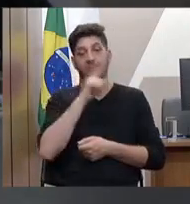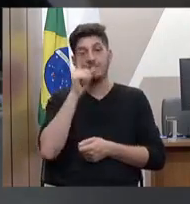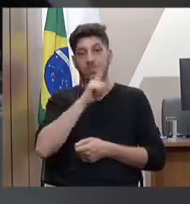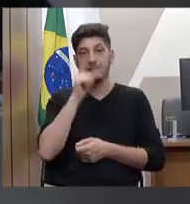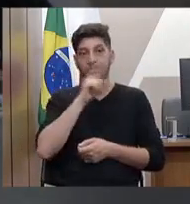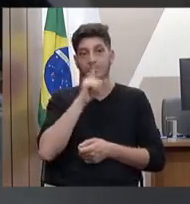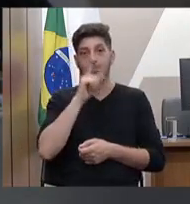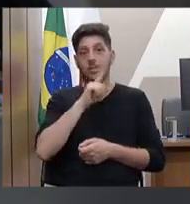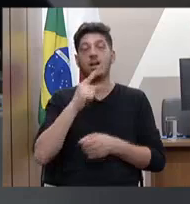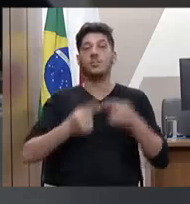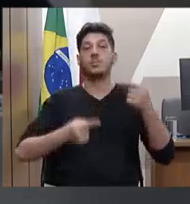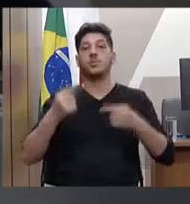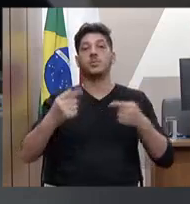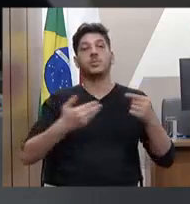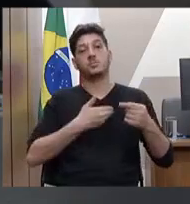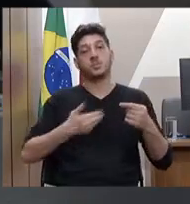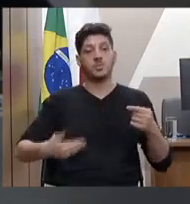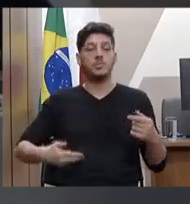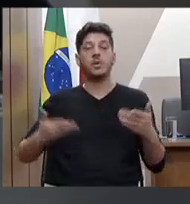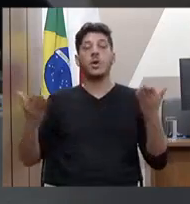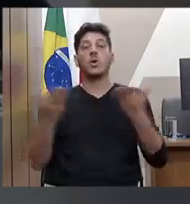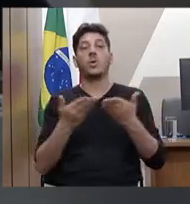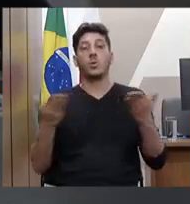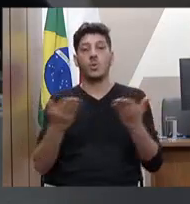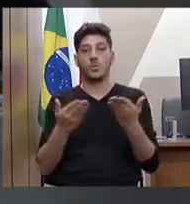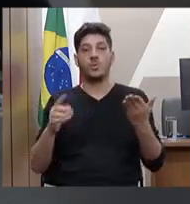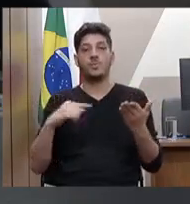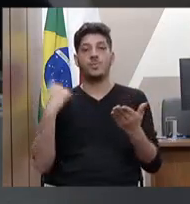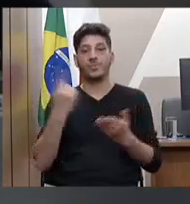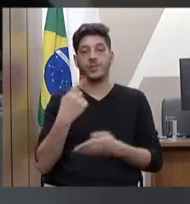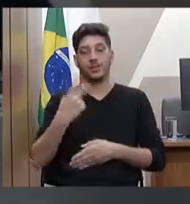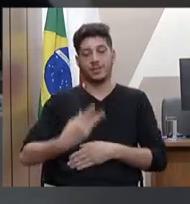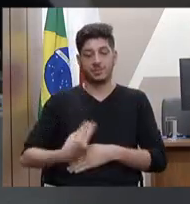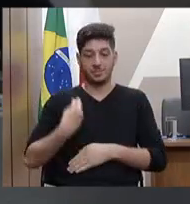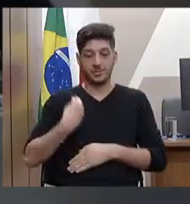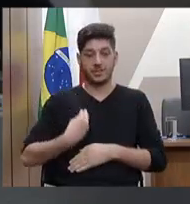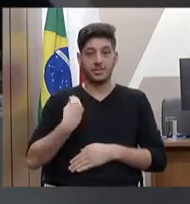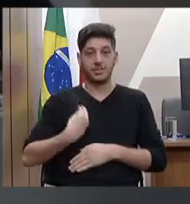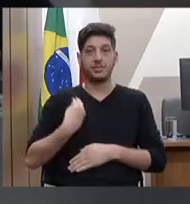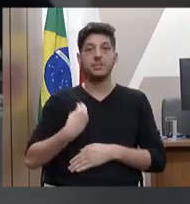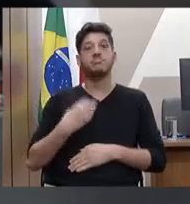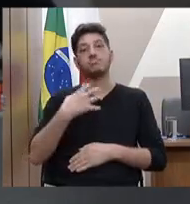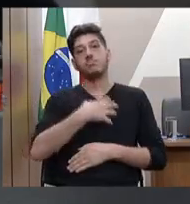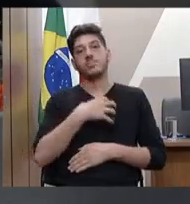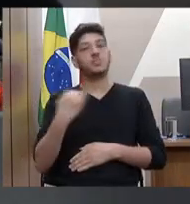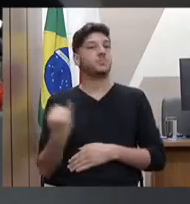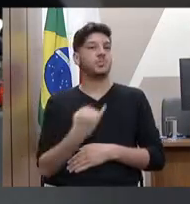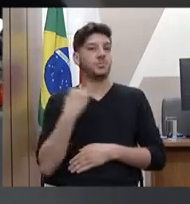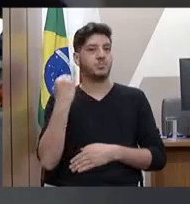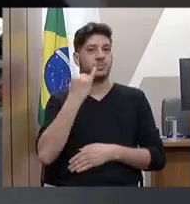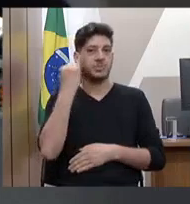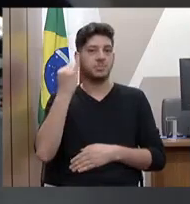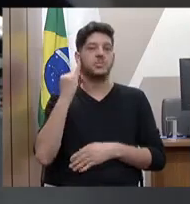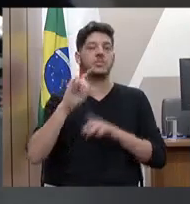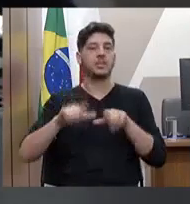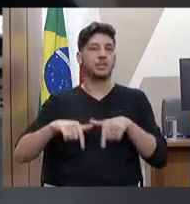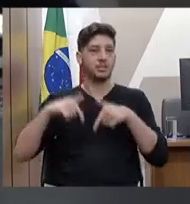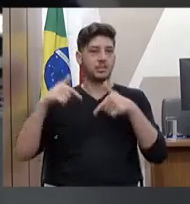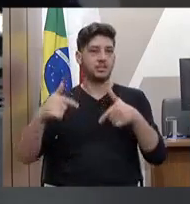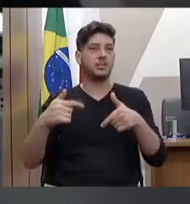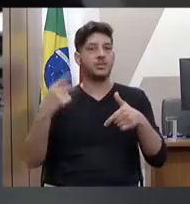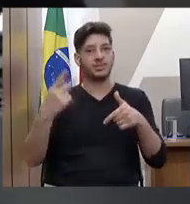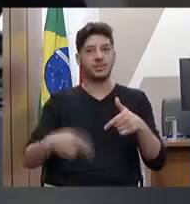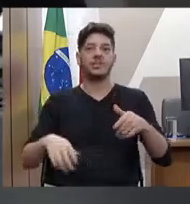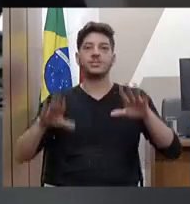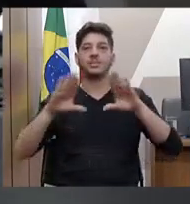da de uma política pública Hoje nós estamos aqui eu acho que é muito louvável essa ação dessa casa